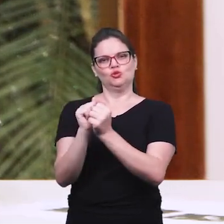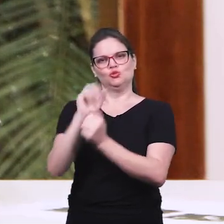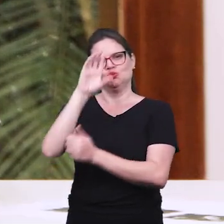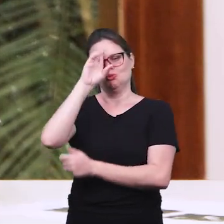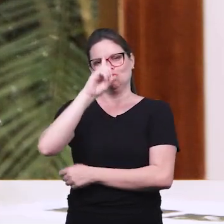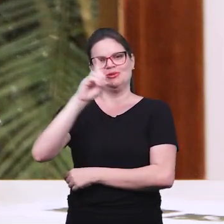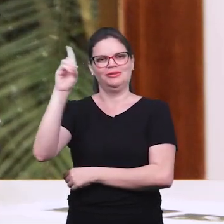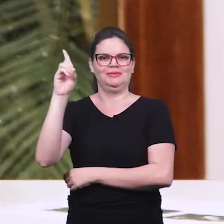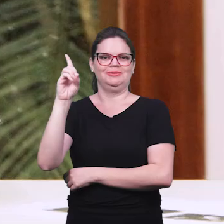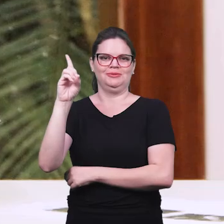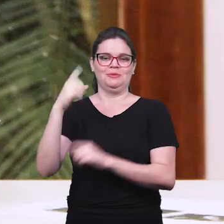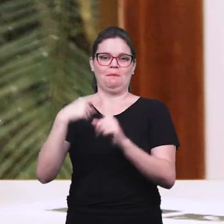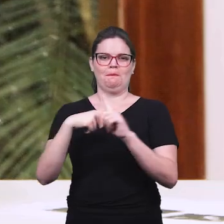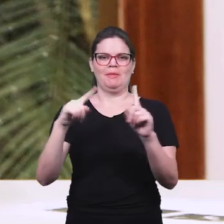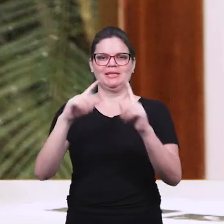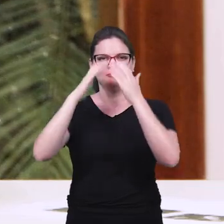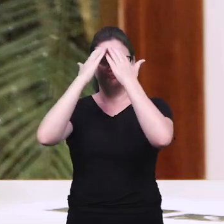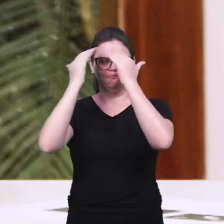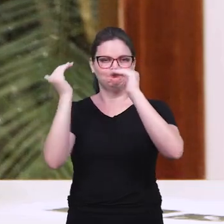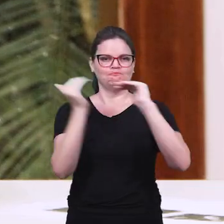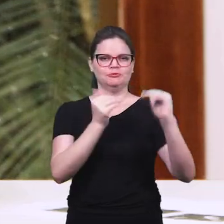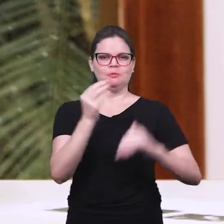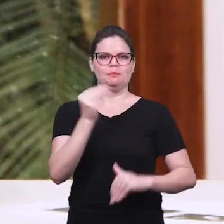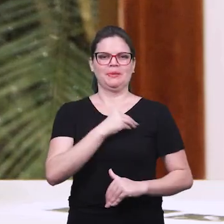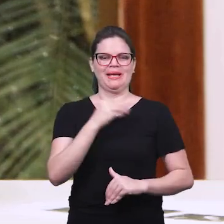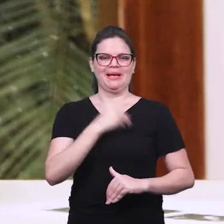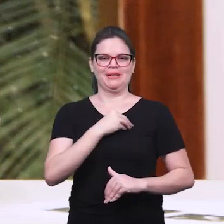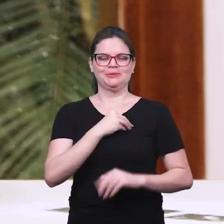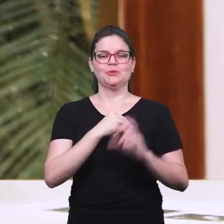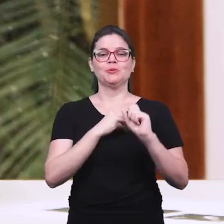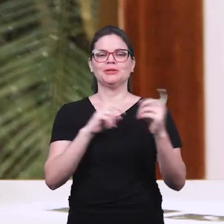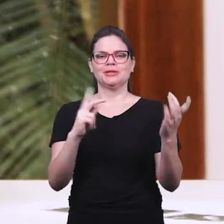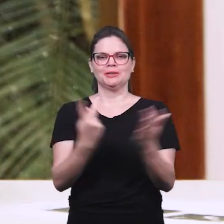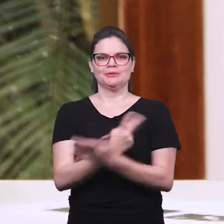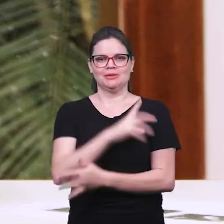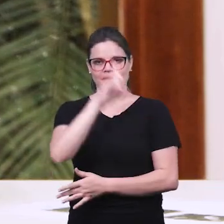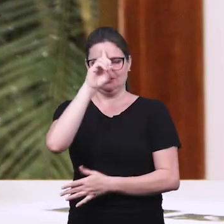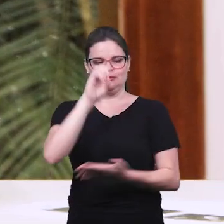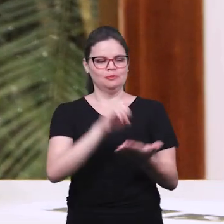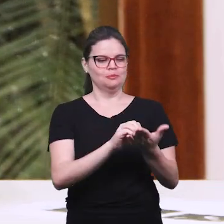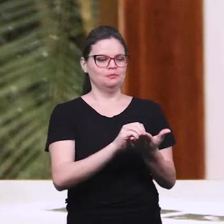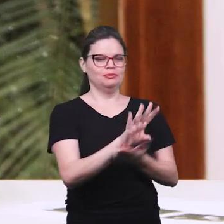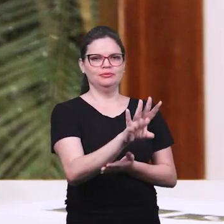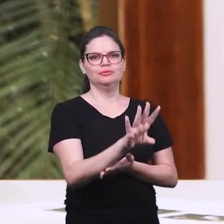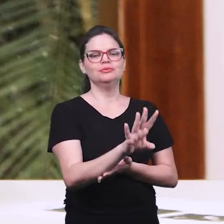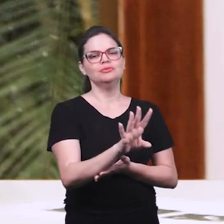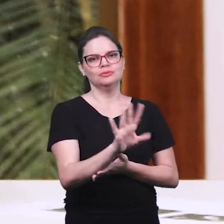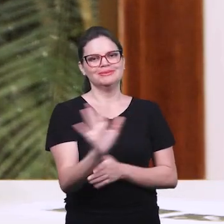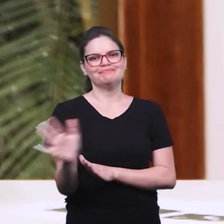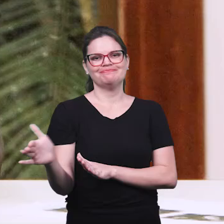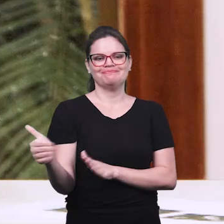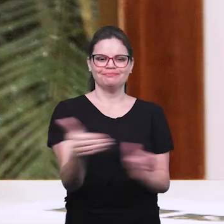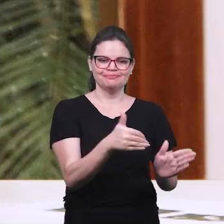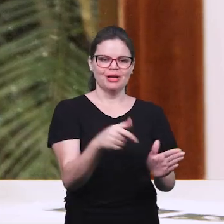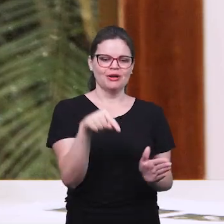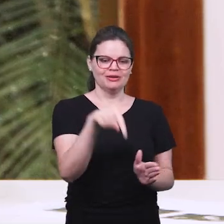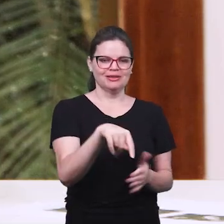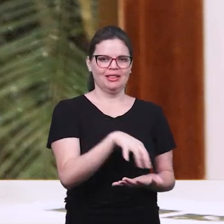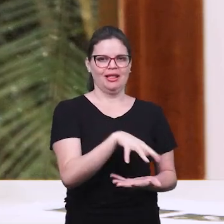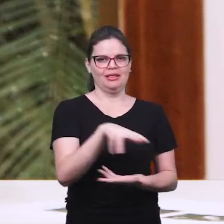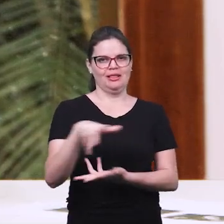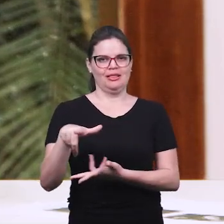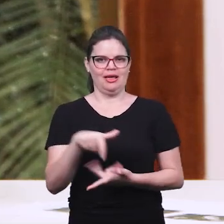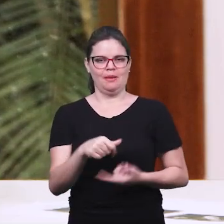pela sua transgressão, seu pecado, ele caiu da presença de Deus e foi lançado na terra